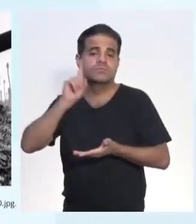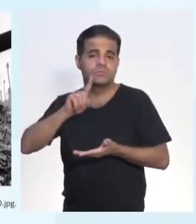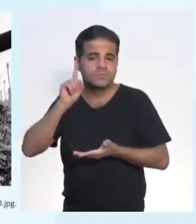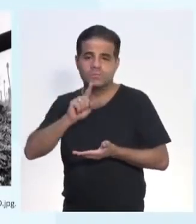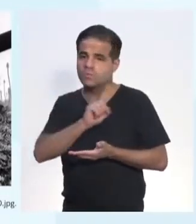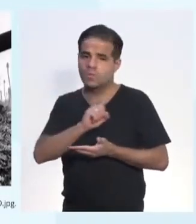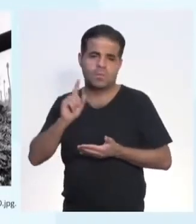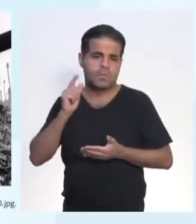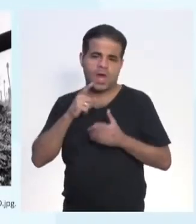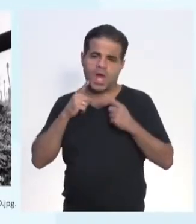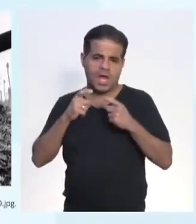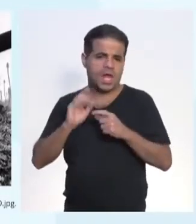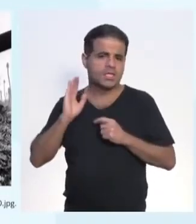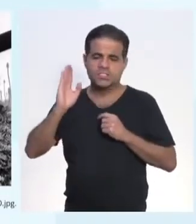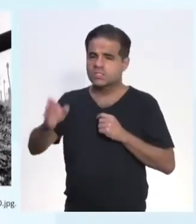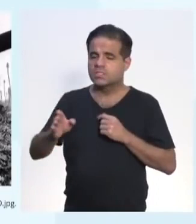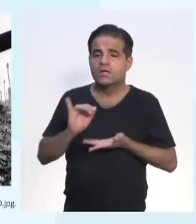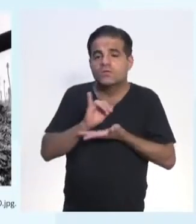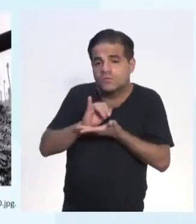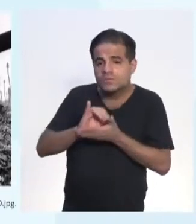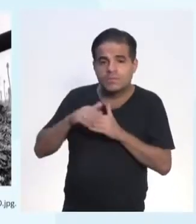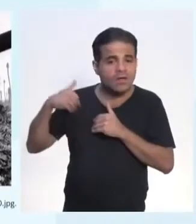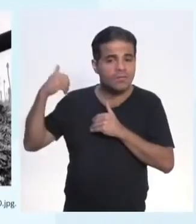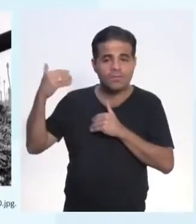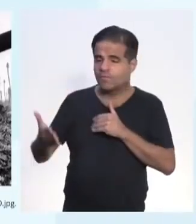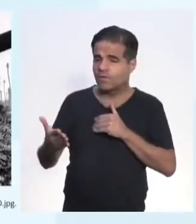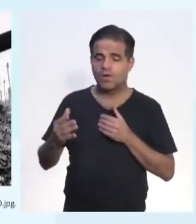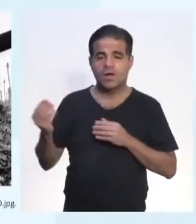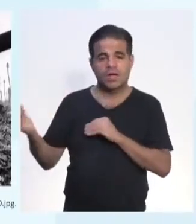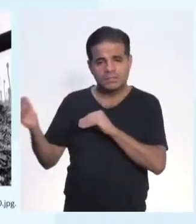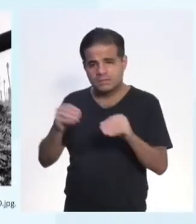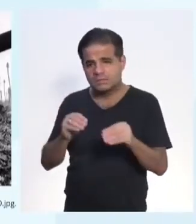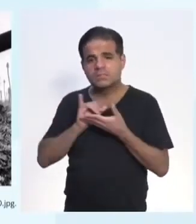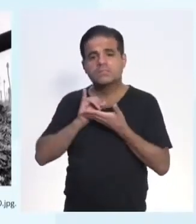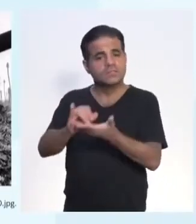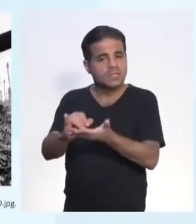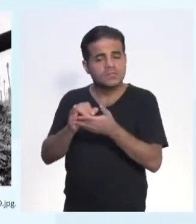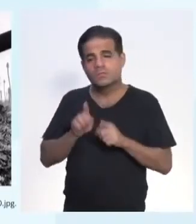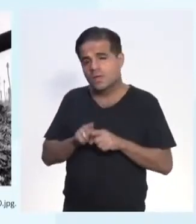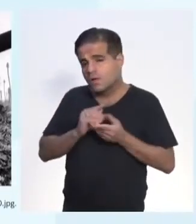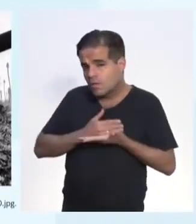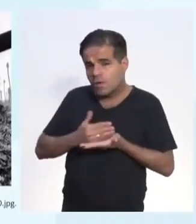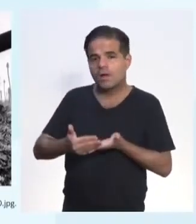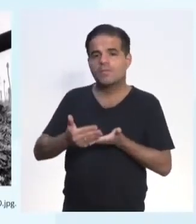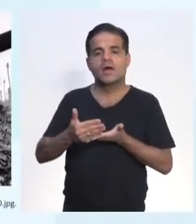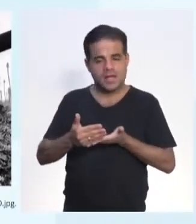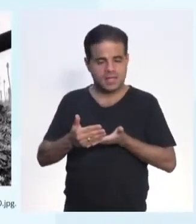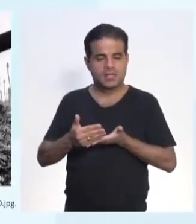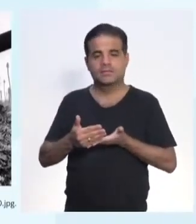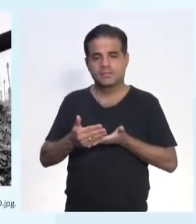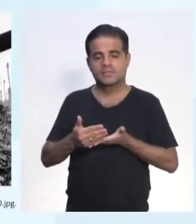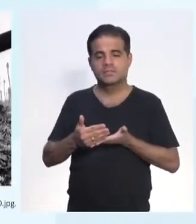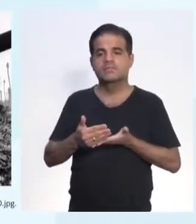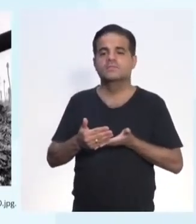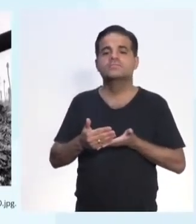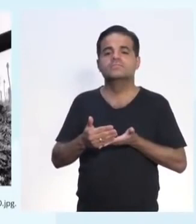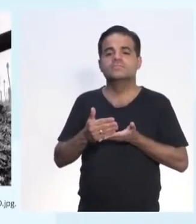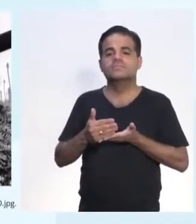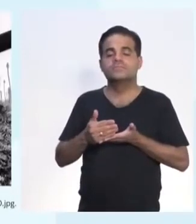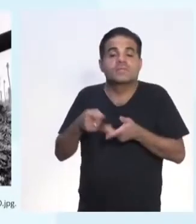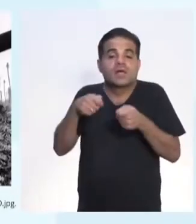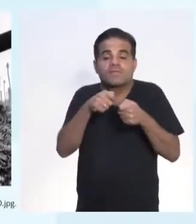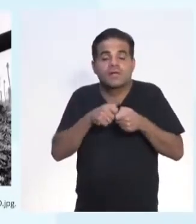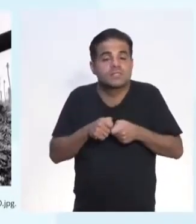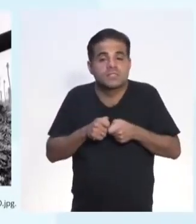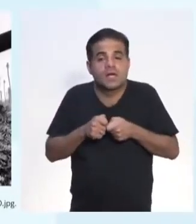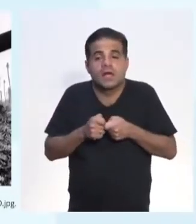direta, mas um investimento, ele estava por fora colocando seus investimentos, também começam aí a